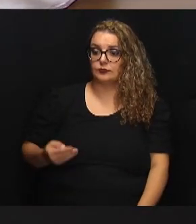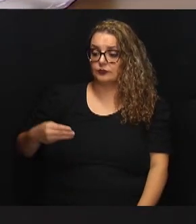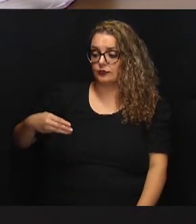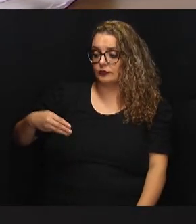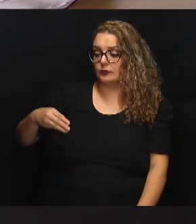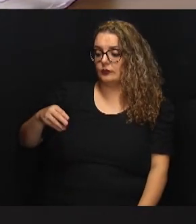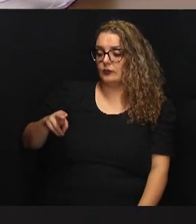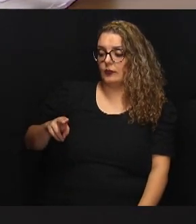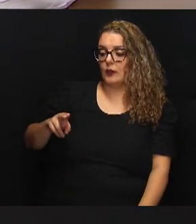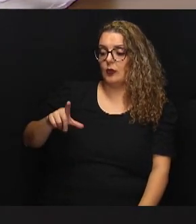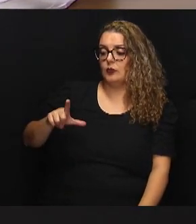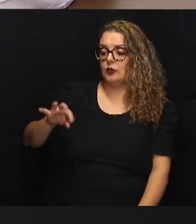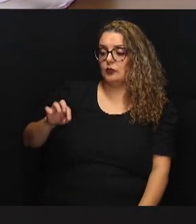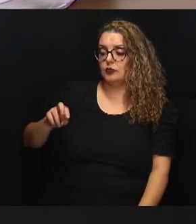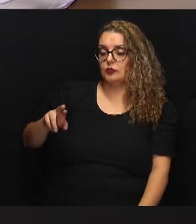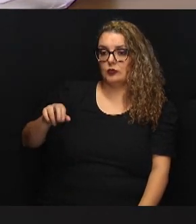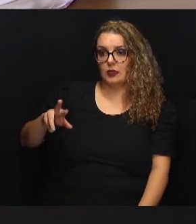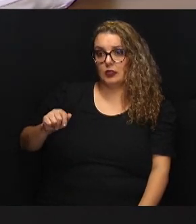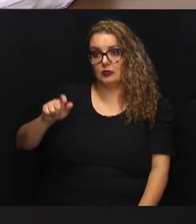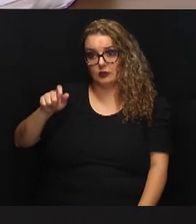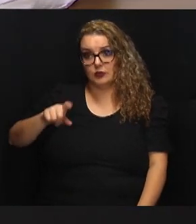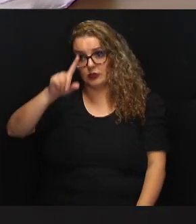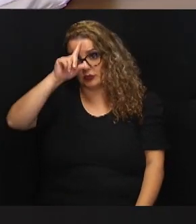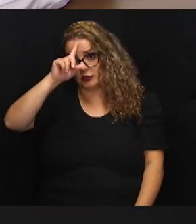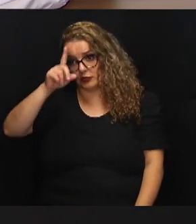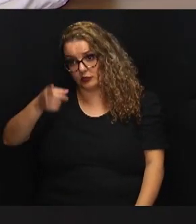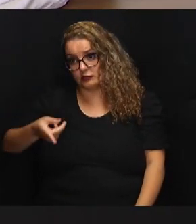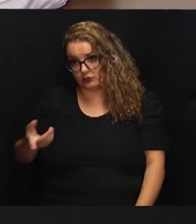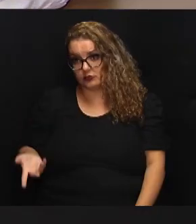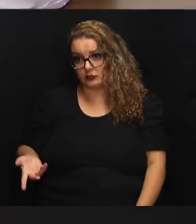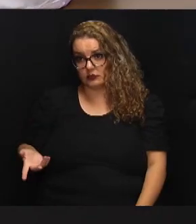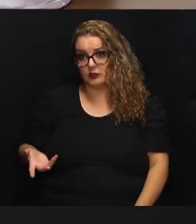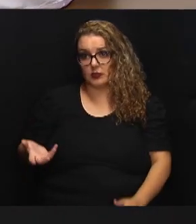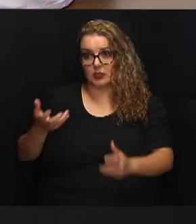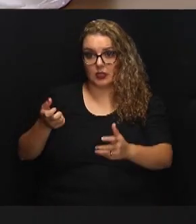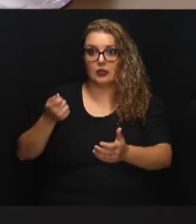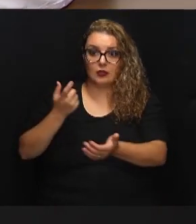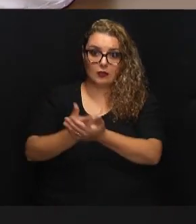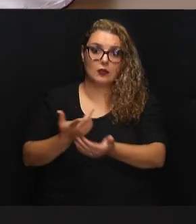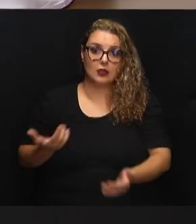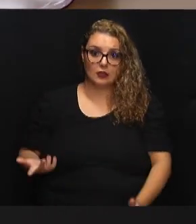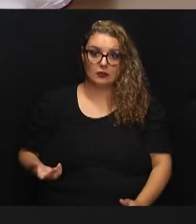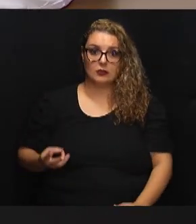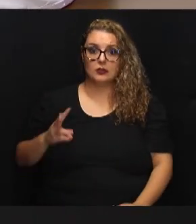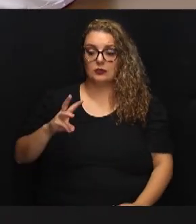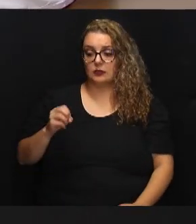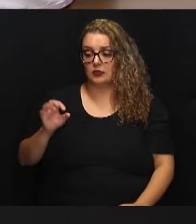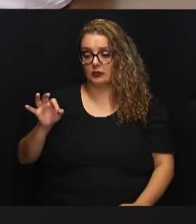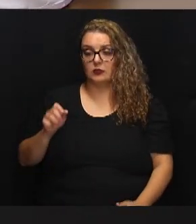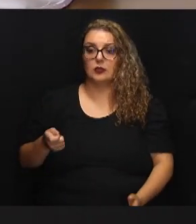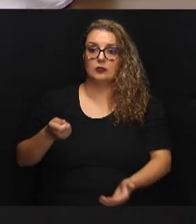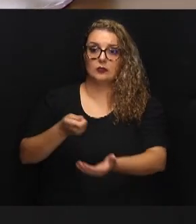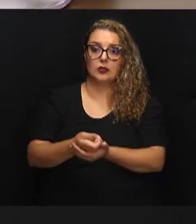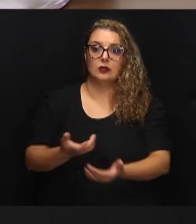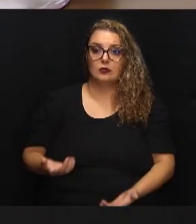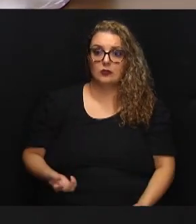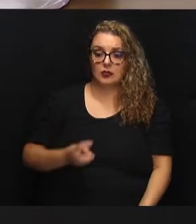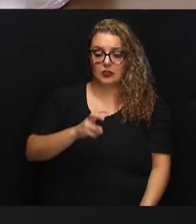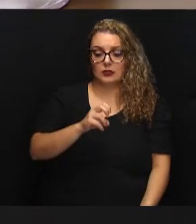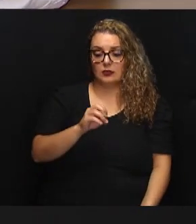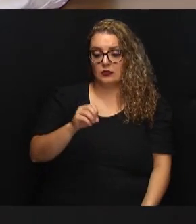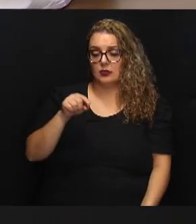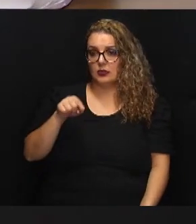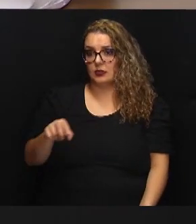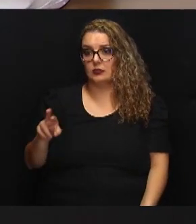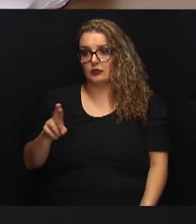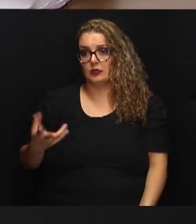vai comprar um imóvel, porque ele precisa ter agora 30%, né? Então vamos pensar, um imóvel de 500 mil,